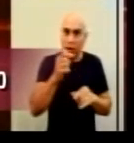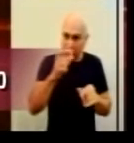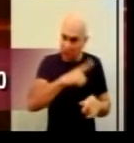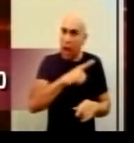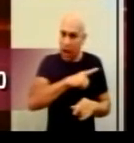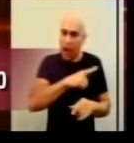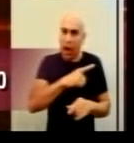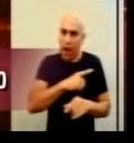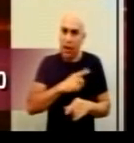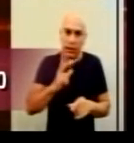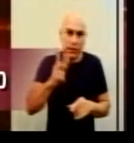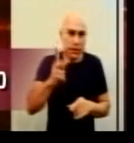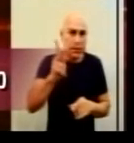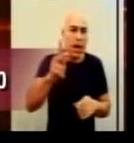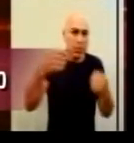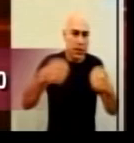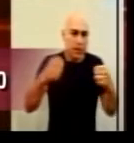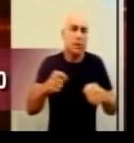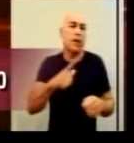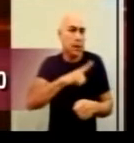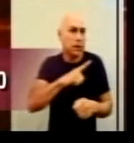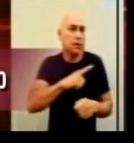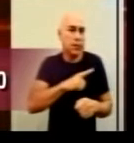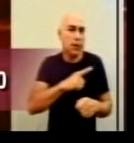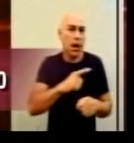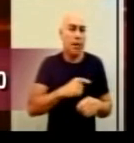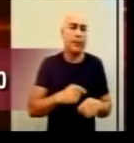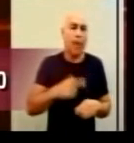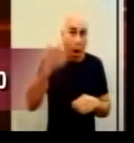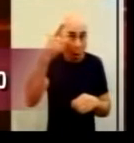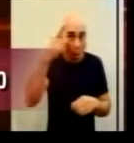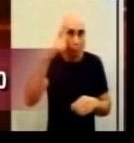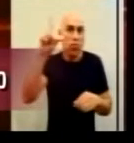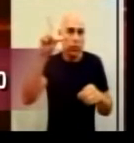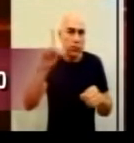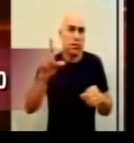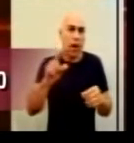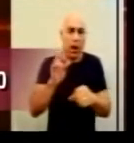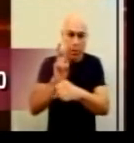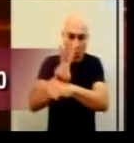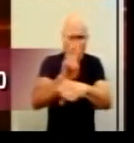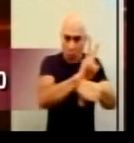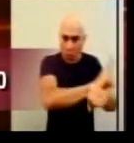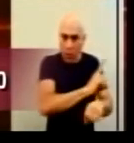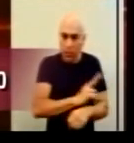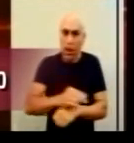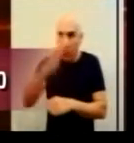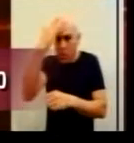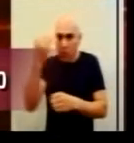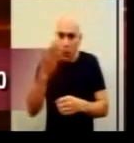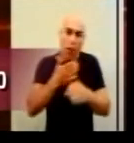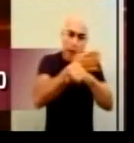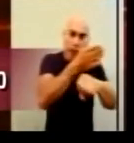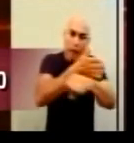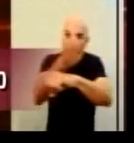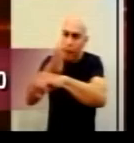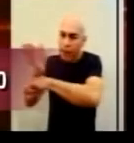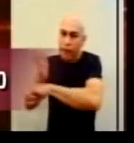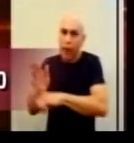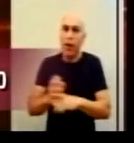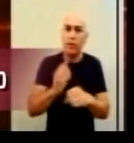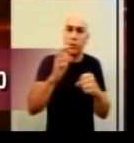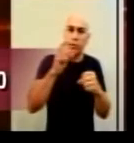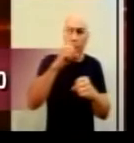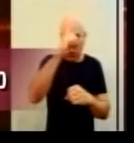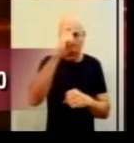frisar. Nós estamos dando conta da assistência aos que estão necessitando procurar um serviço de urgência, um serviço